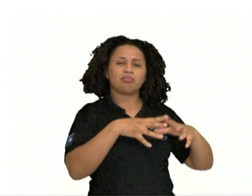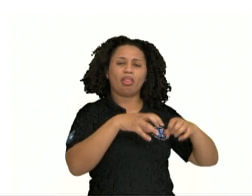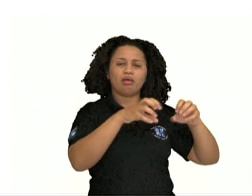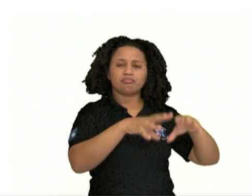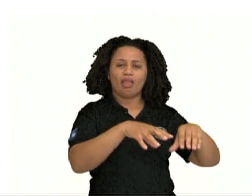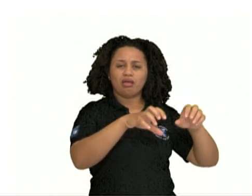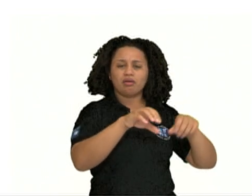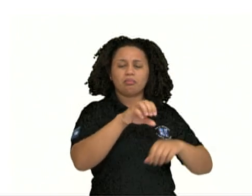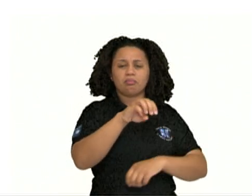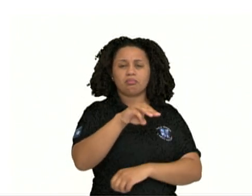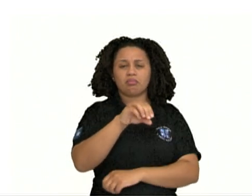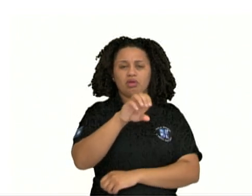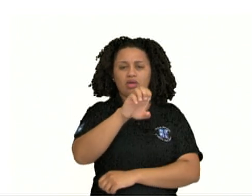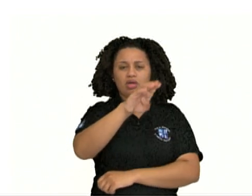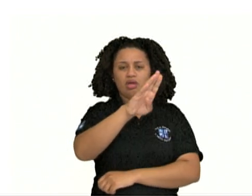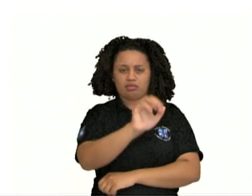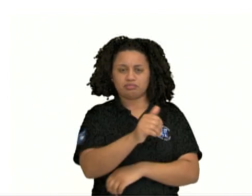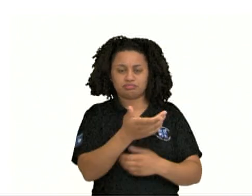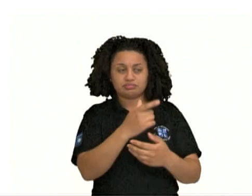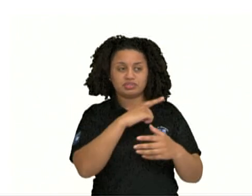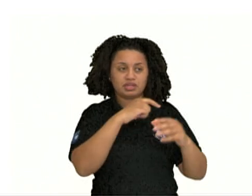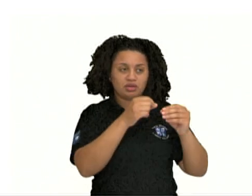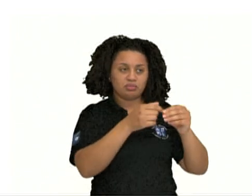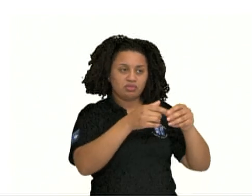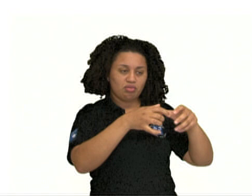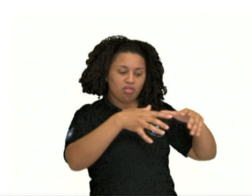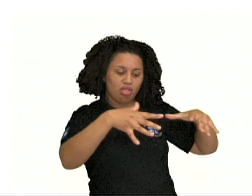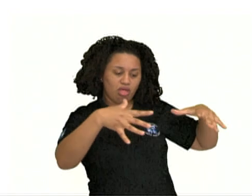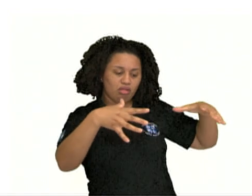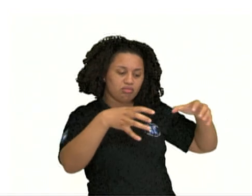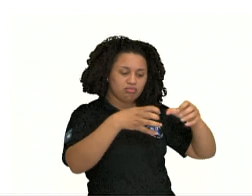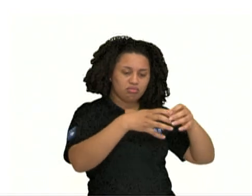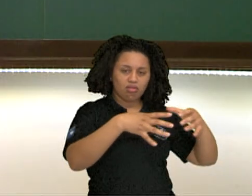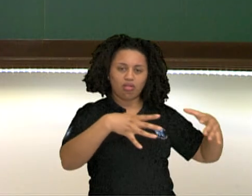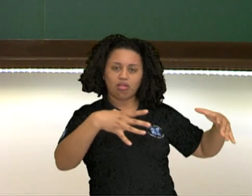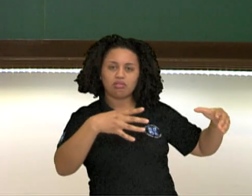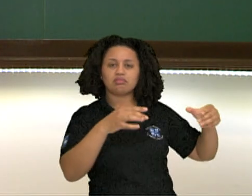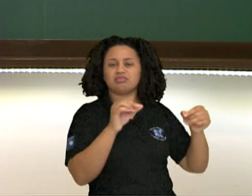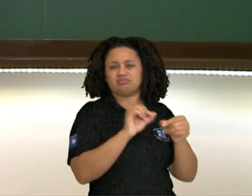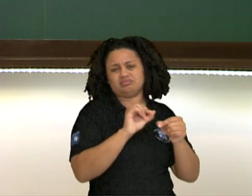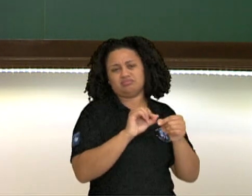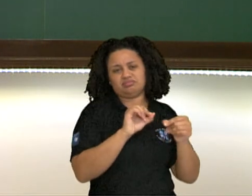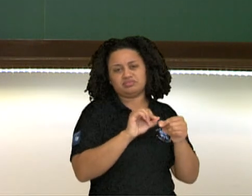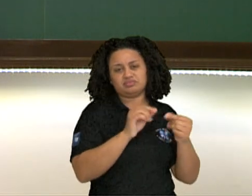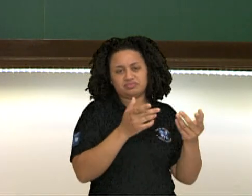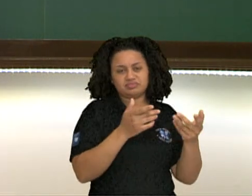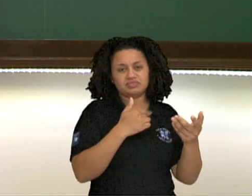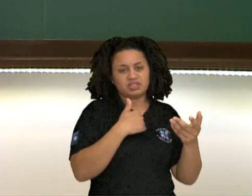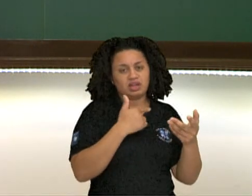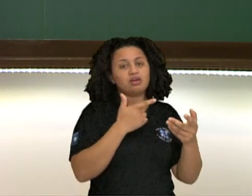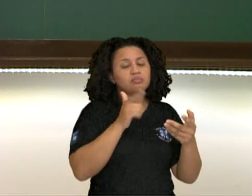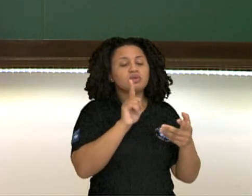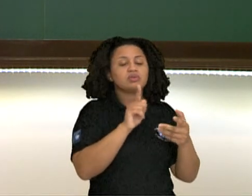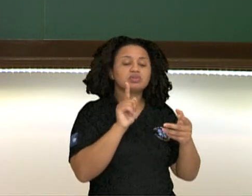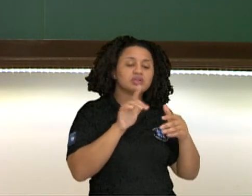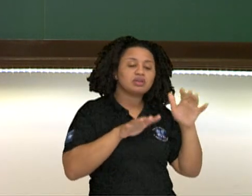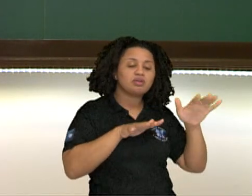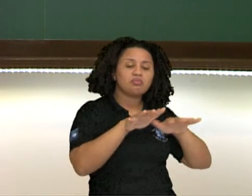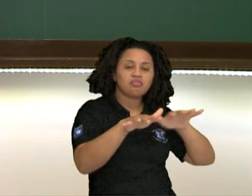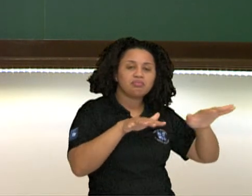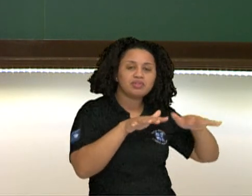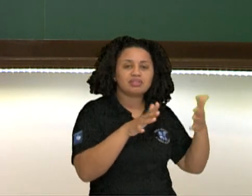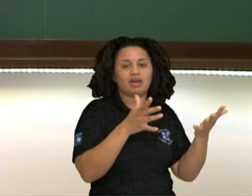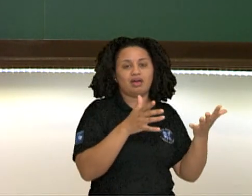por exemplo lá ela tem prolongamentos que ela produz esses prolongamentos e a gente vai chamar de pseudópodos para sua própria